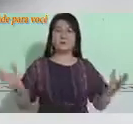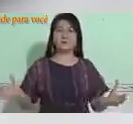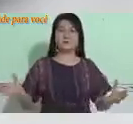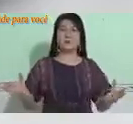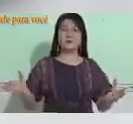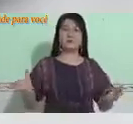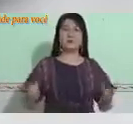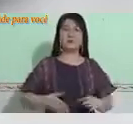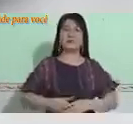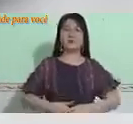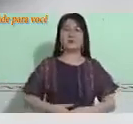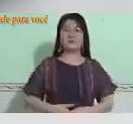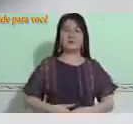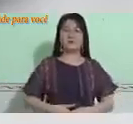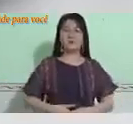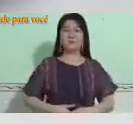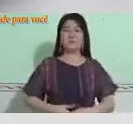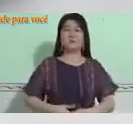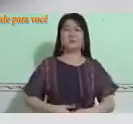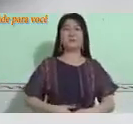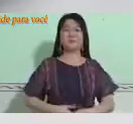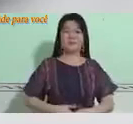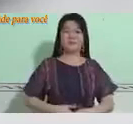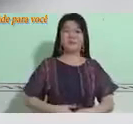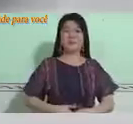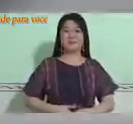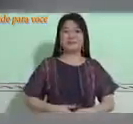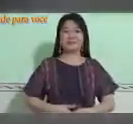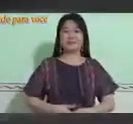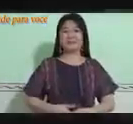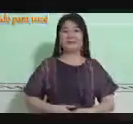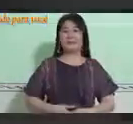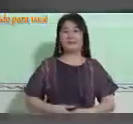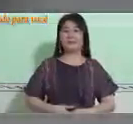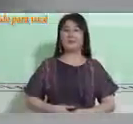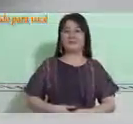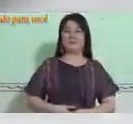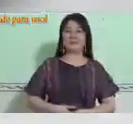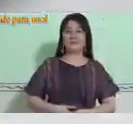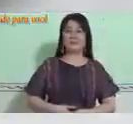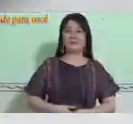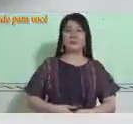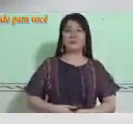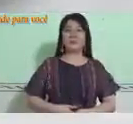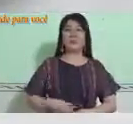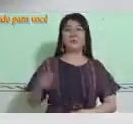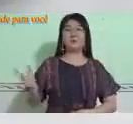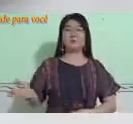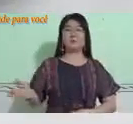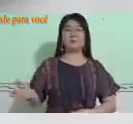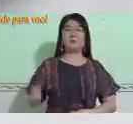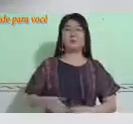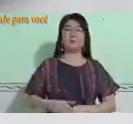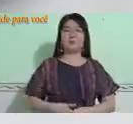reação exagerada da pele a uma determinada substância ou objeto, levando ao surgimento de sintomas, como